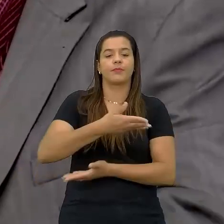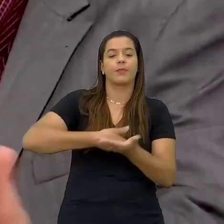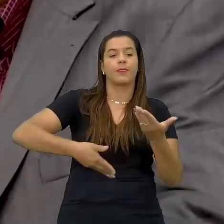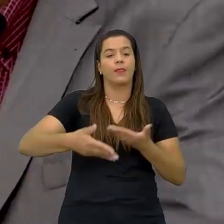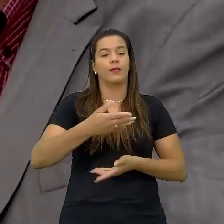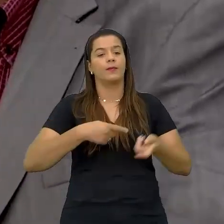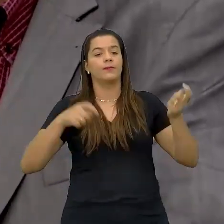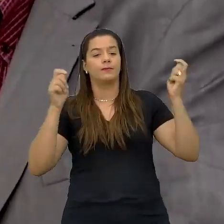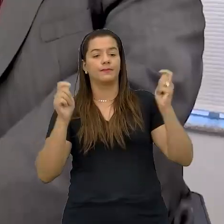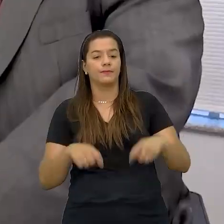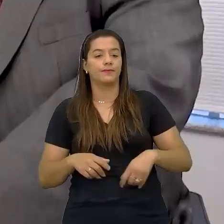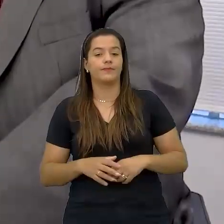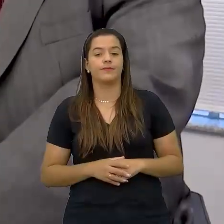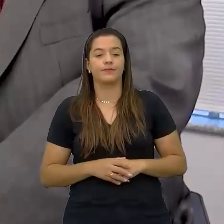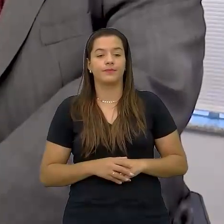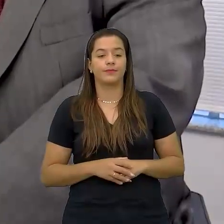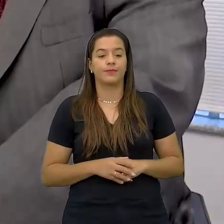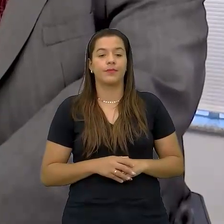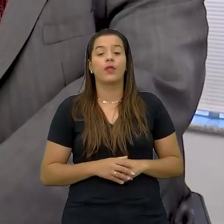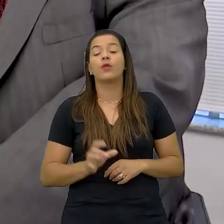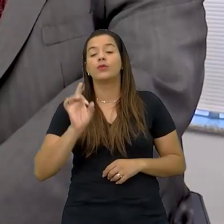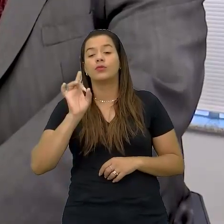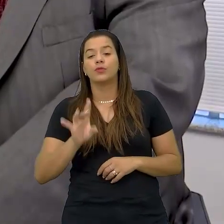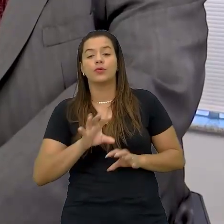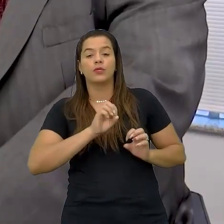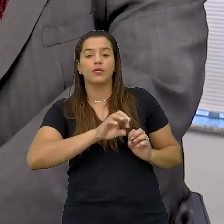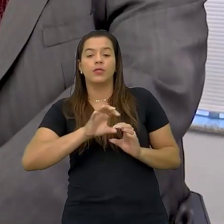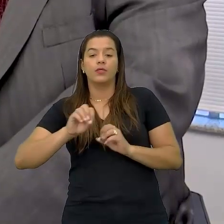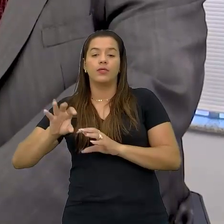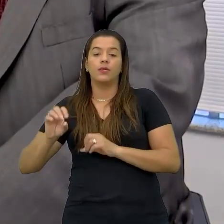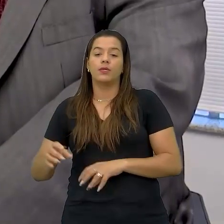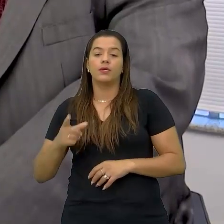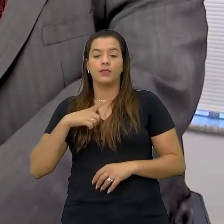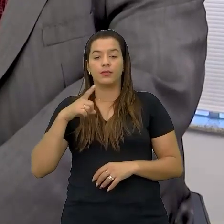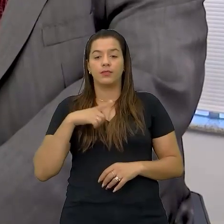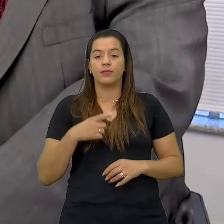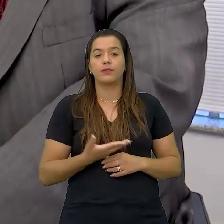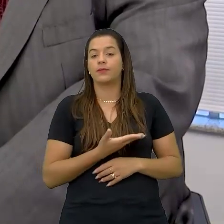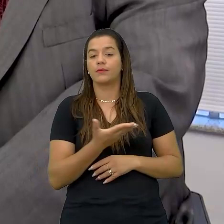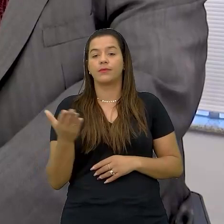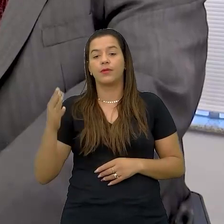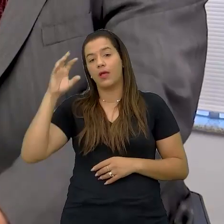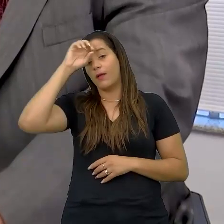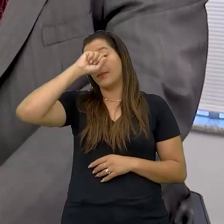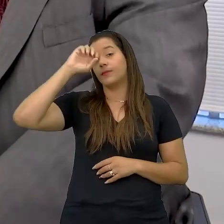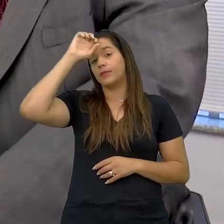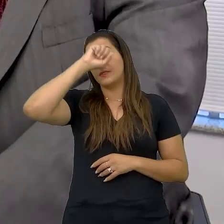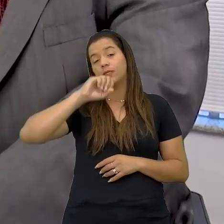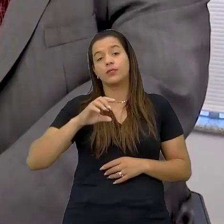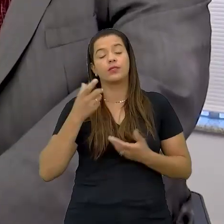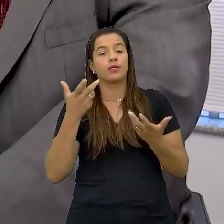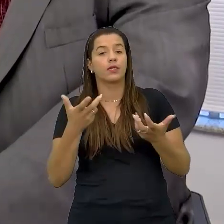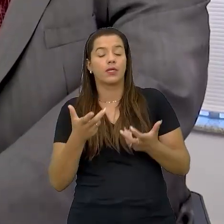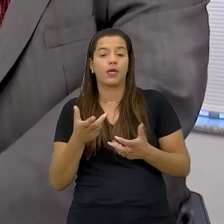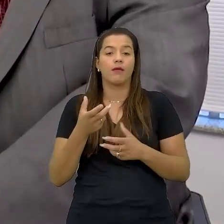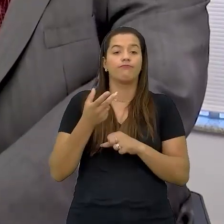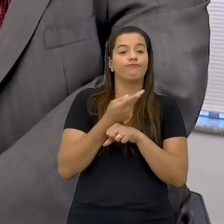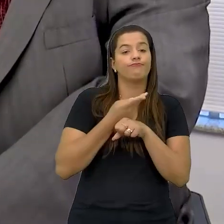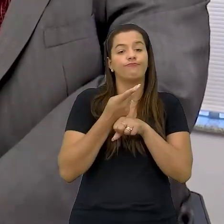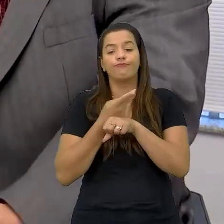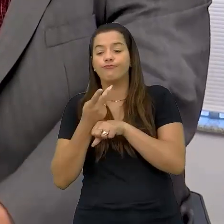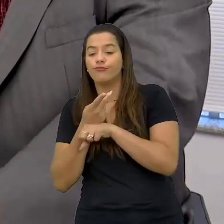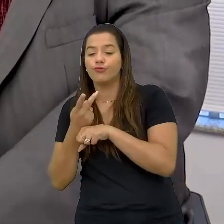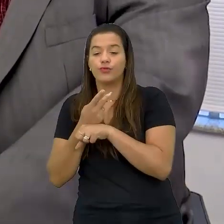de curadoria. Aliás, só é um bom ensinante quem for um bom aprendente, né? E o aprendente é aquele que busca, com outros